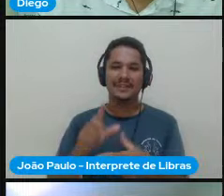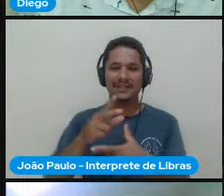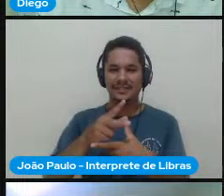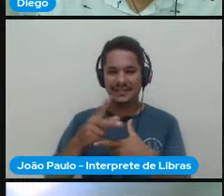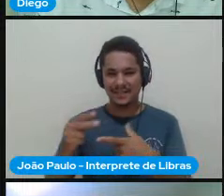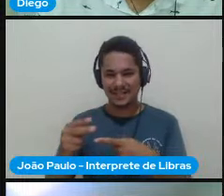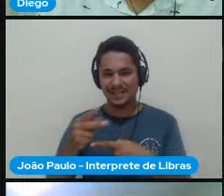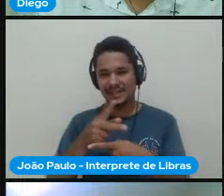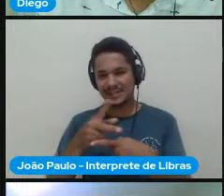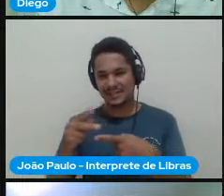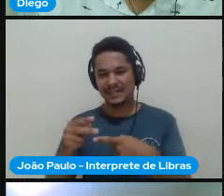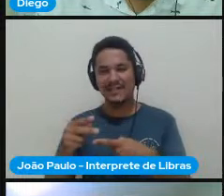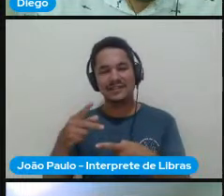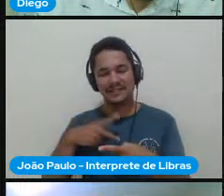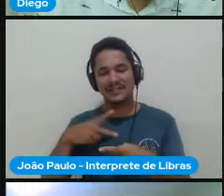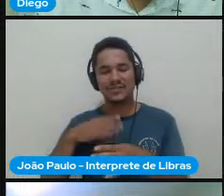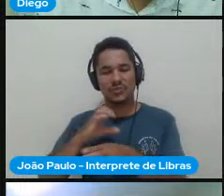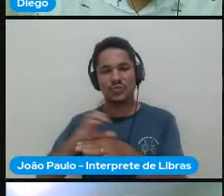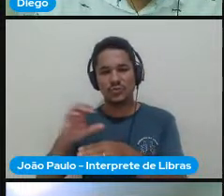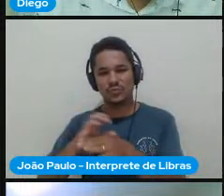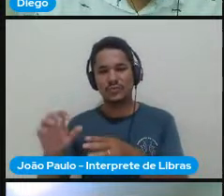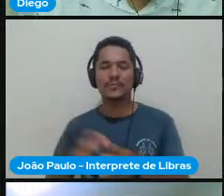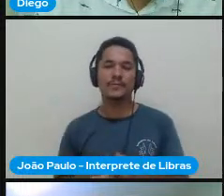sempre oferecendo este curso.